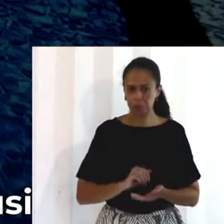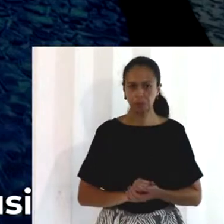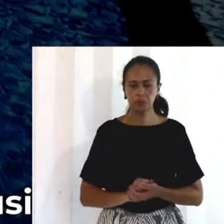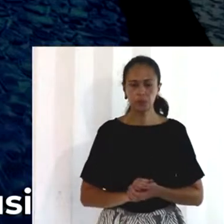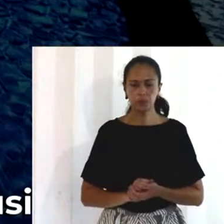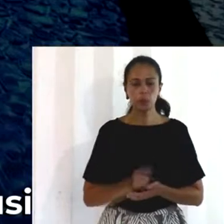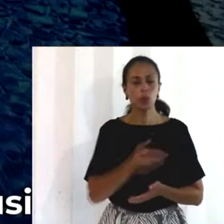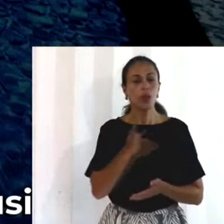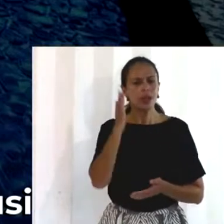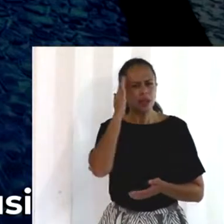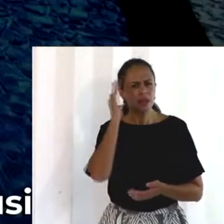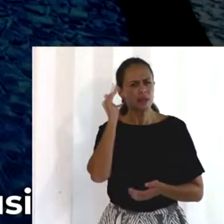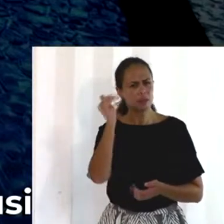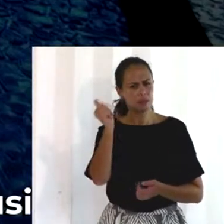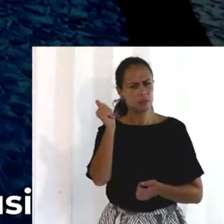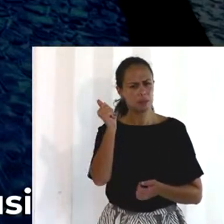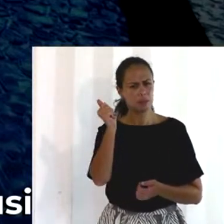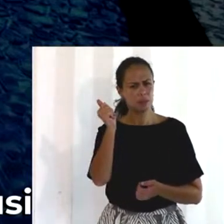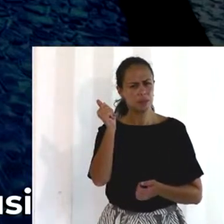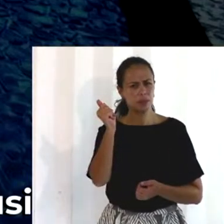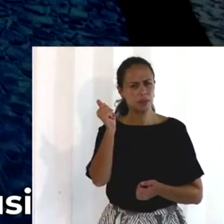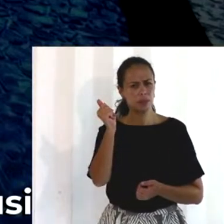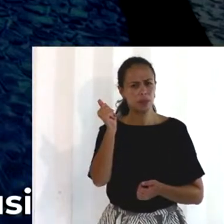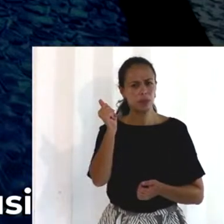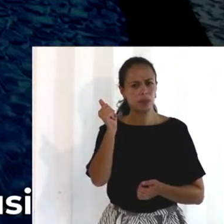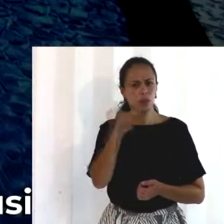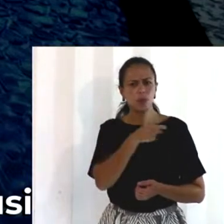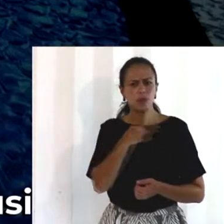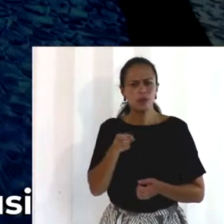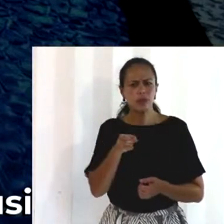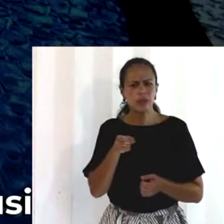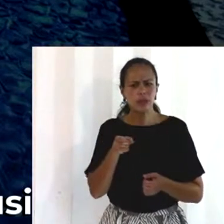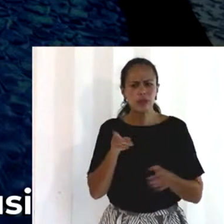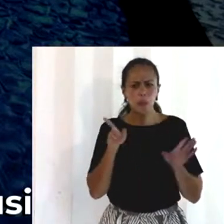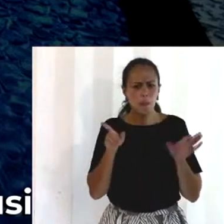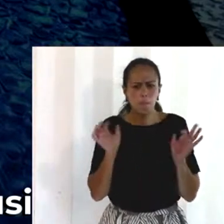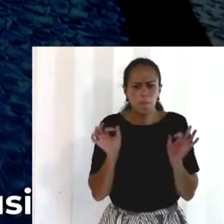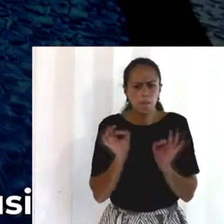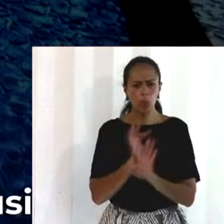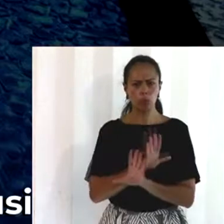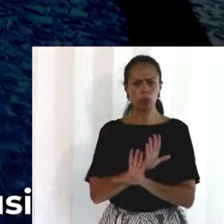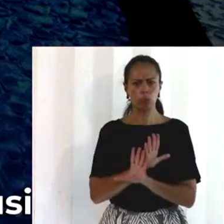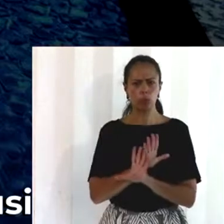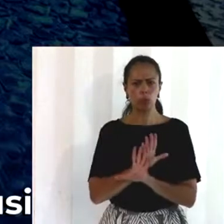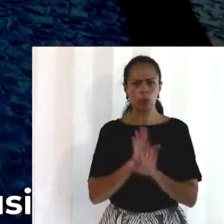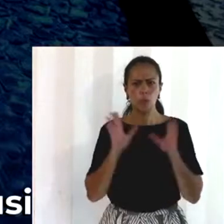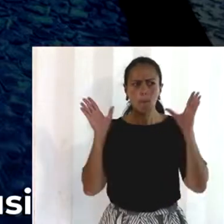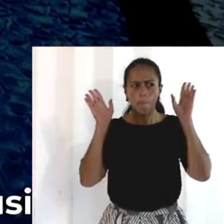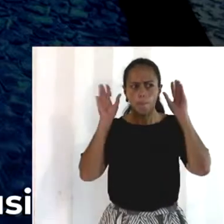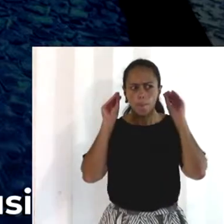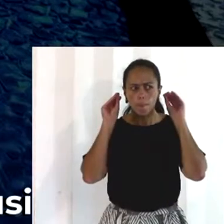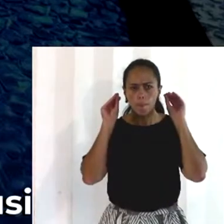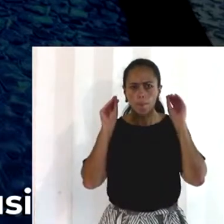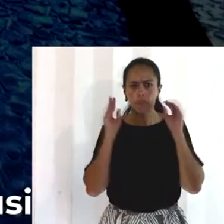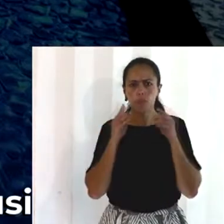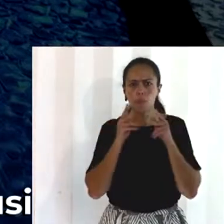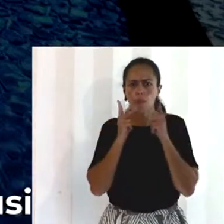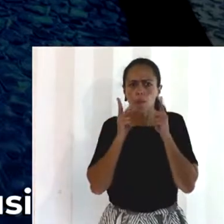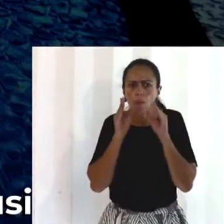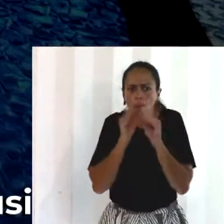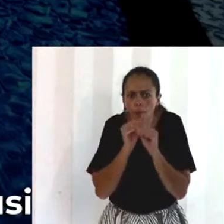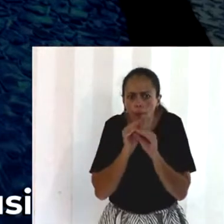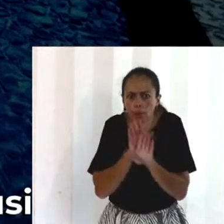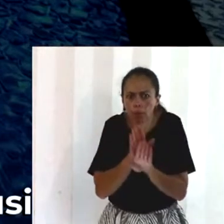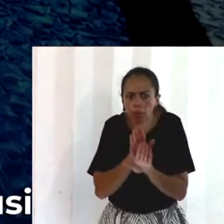irmãos. Todo homem, pois, seja pronto para ouvir, tardio para falar, tardio para se irar, porque a ira